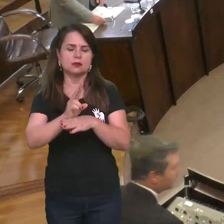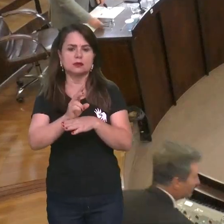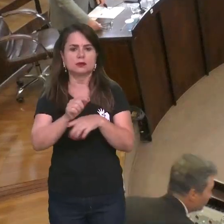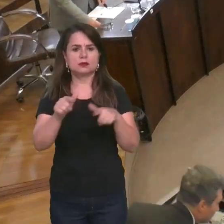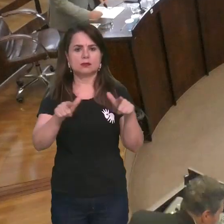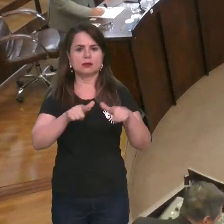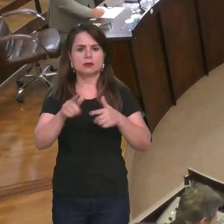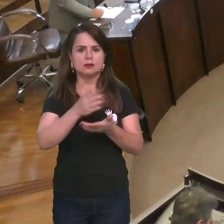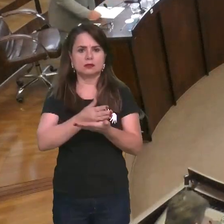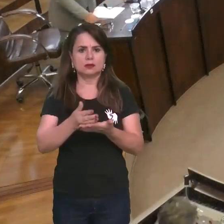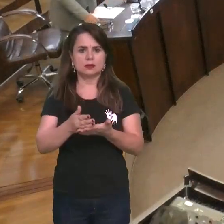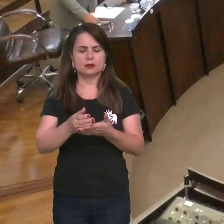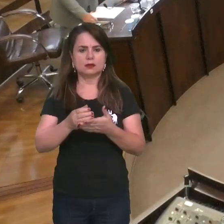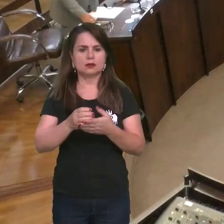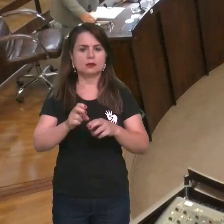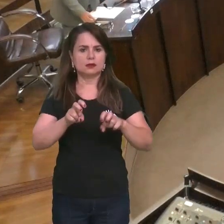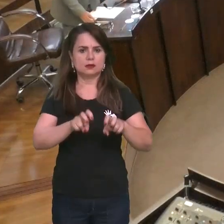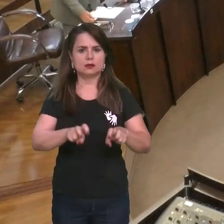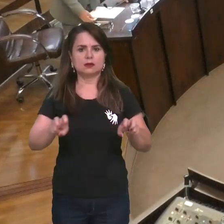Podemos sentar